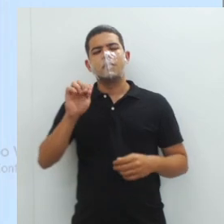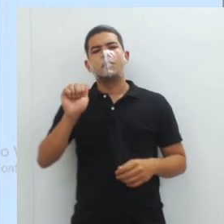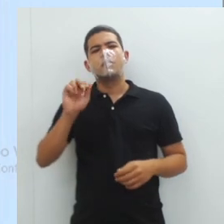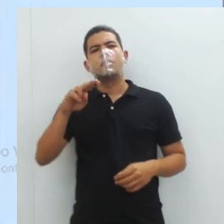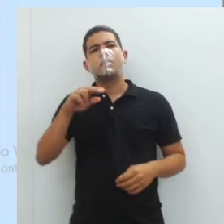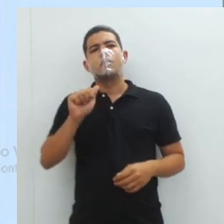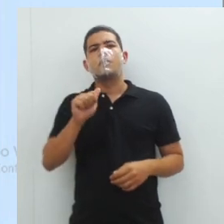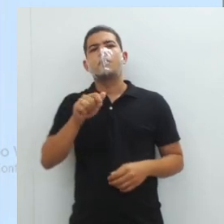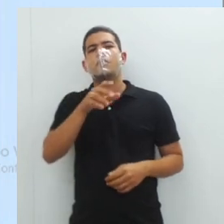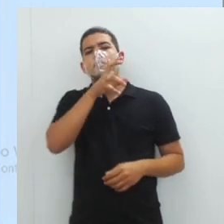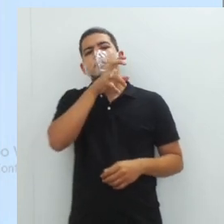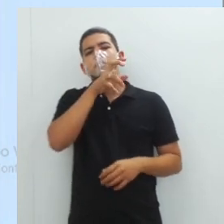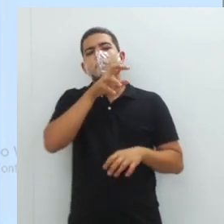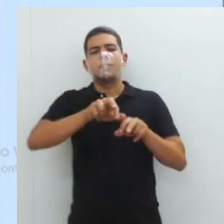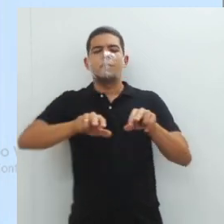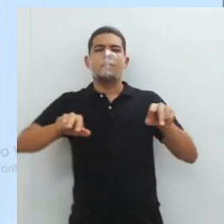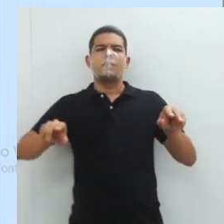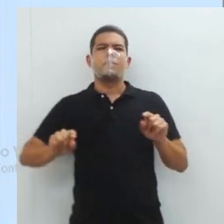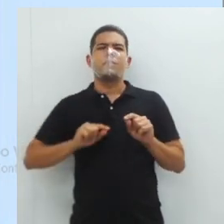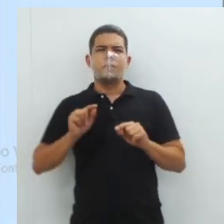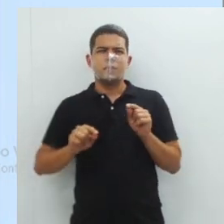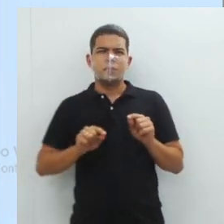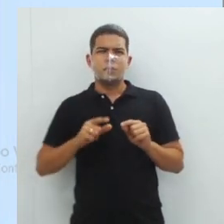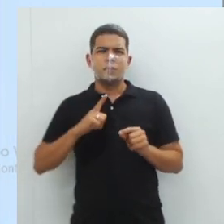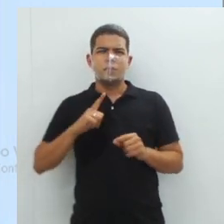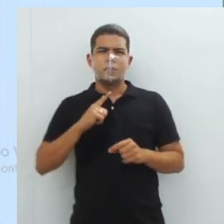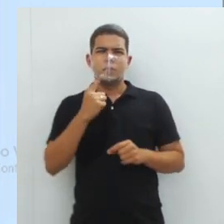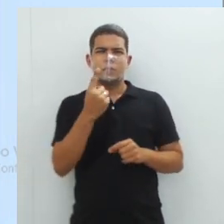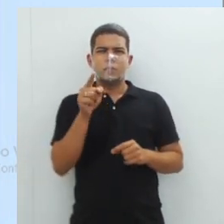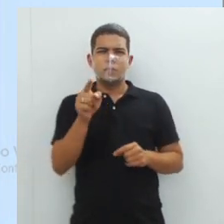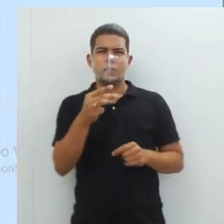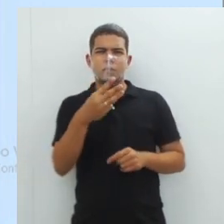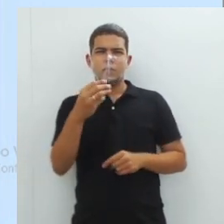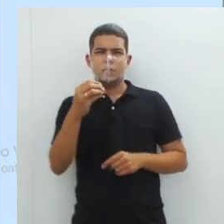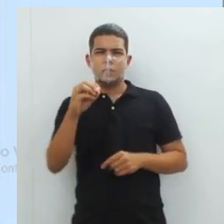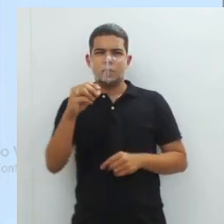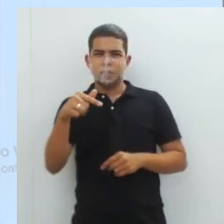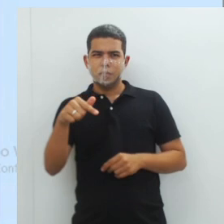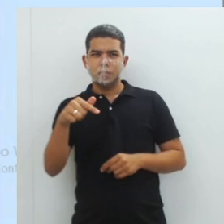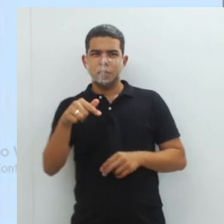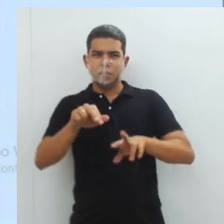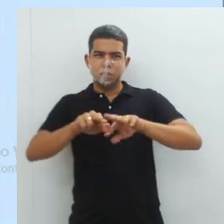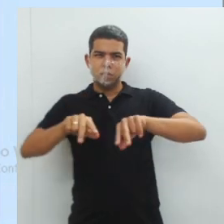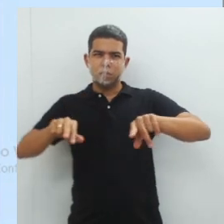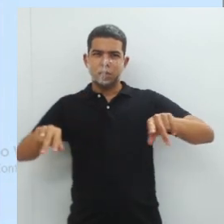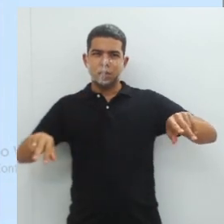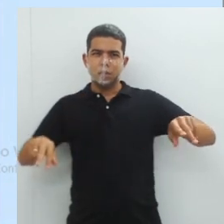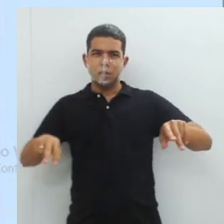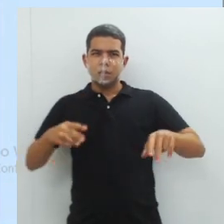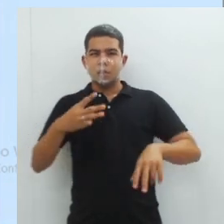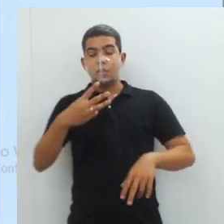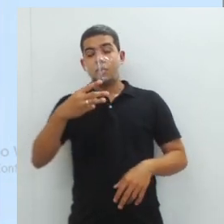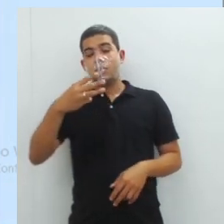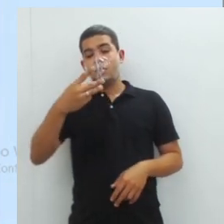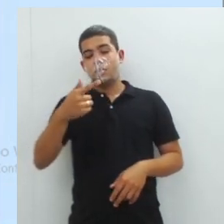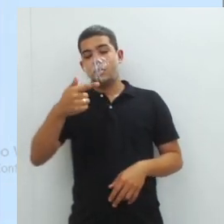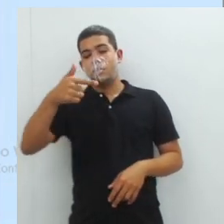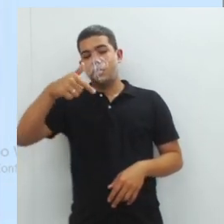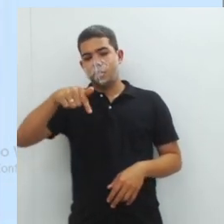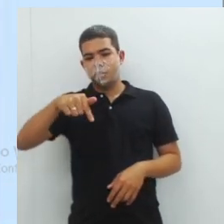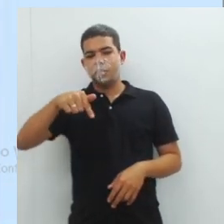pelos animais, existe aproximadamente 1.307 espécies conhecidas. Dentre essas, 327